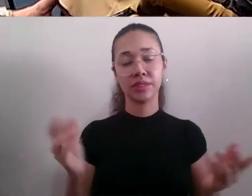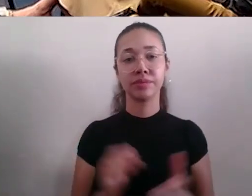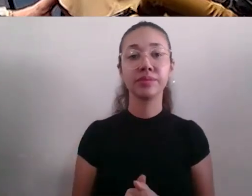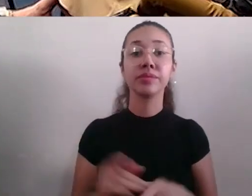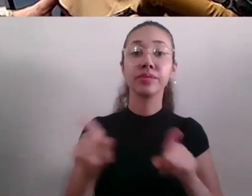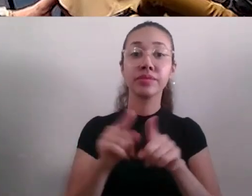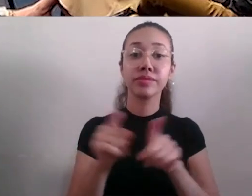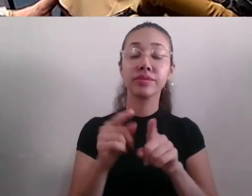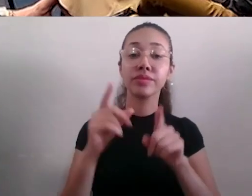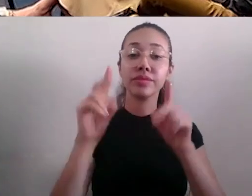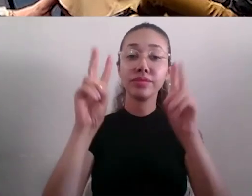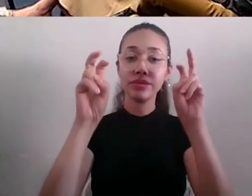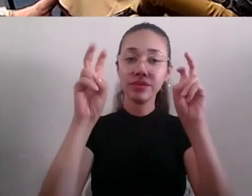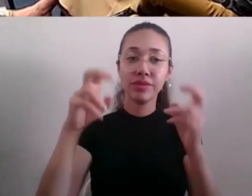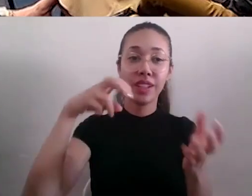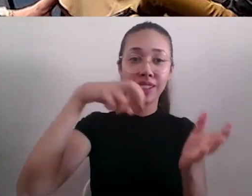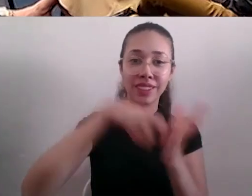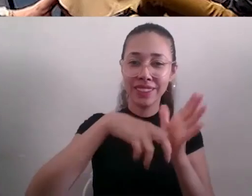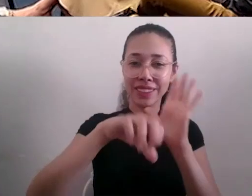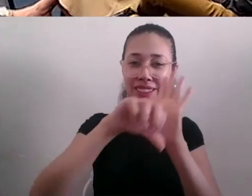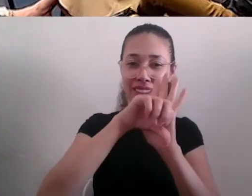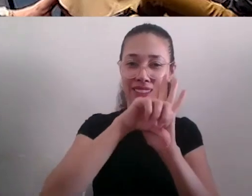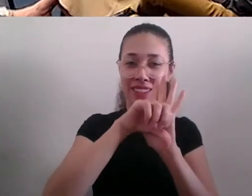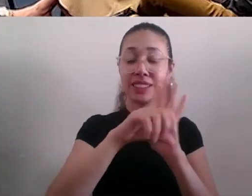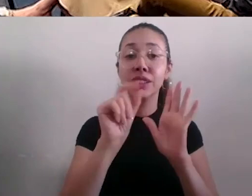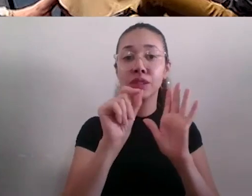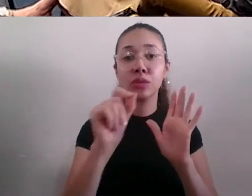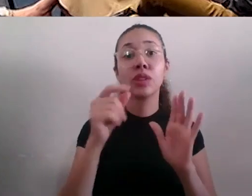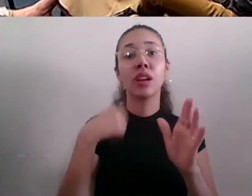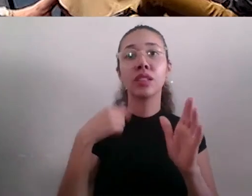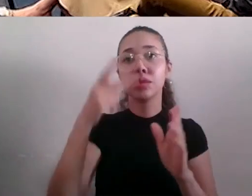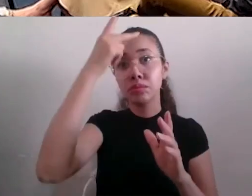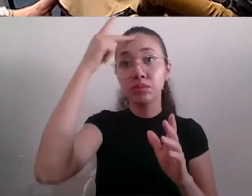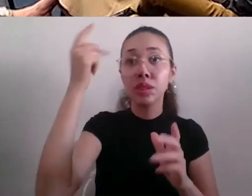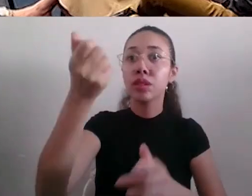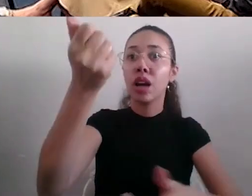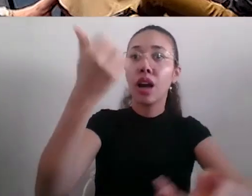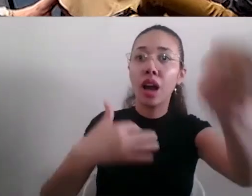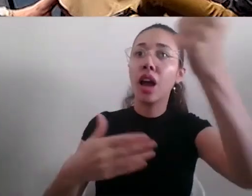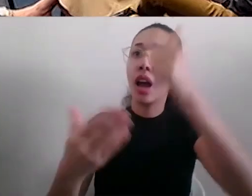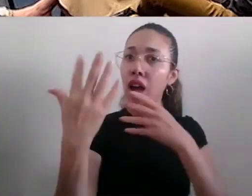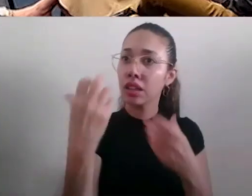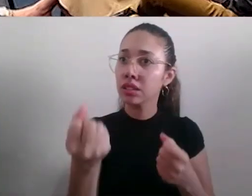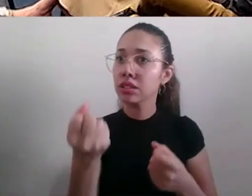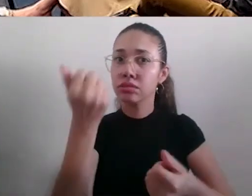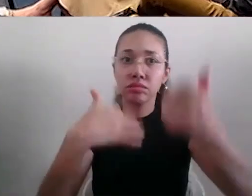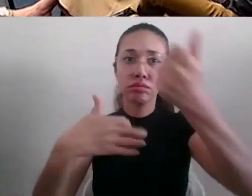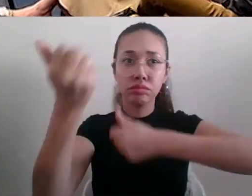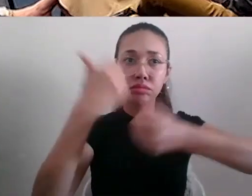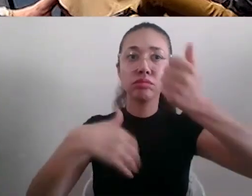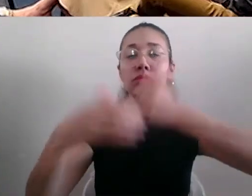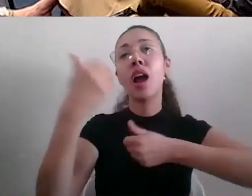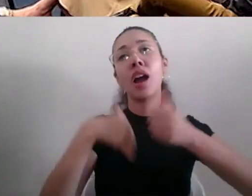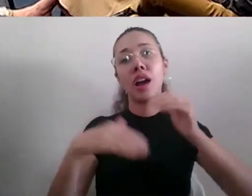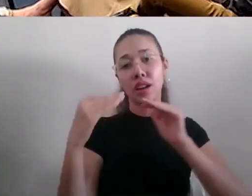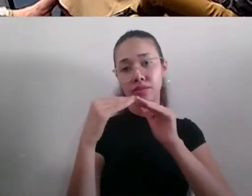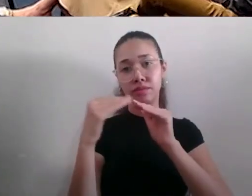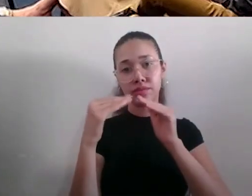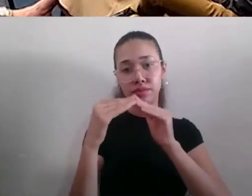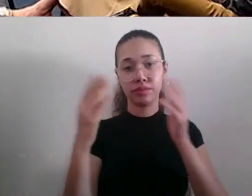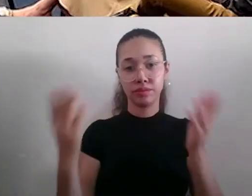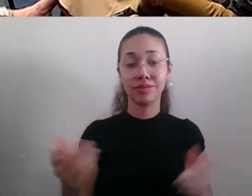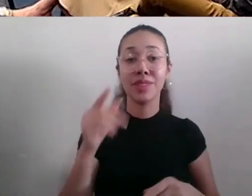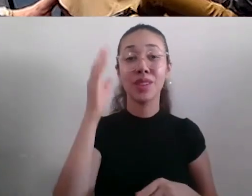que foram falar com a gente, porque foram pessoas que concordaram em contar suas histórias, né? E eu acho que a imprensa pode ter um papel positivo e um